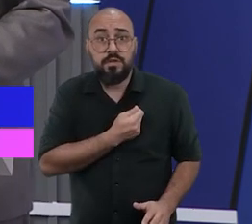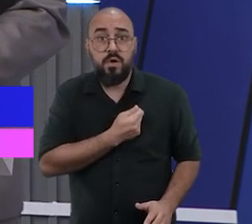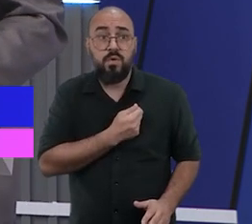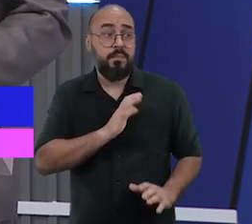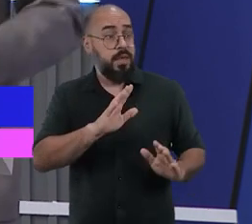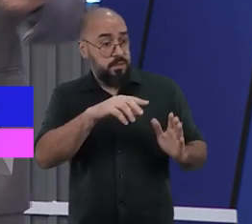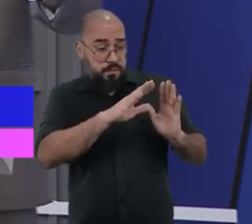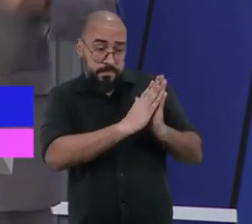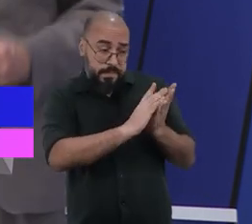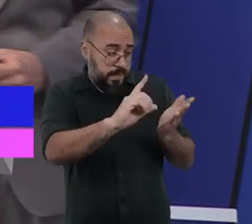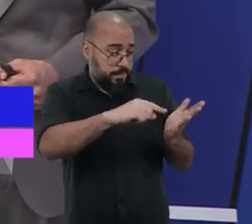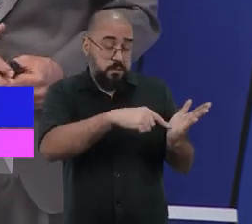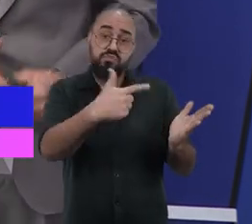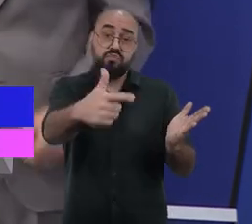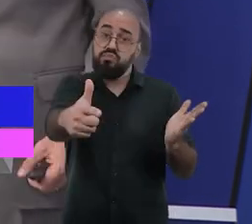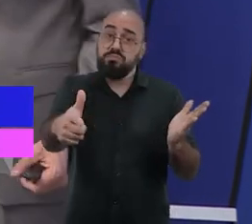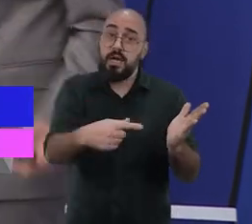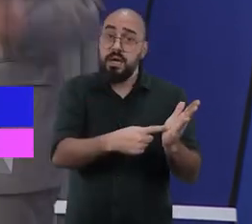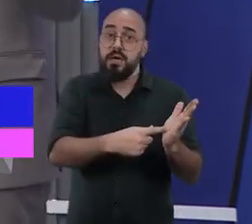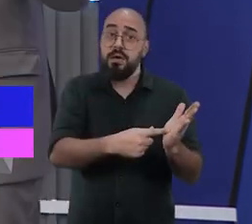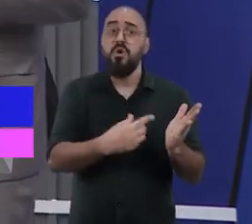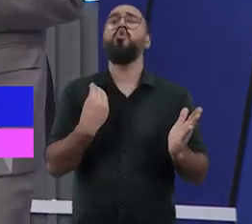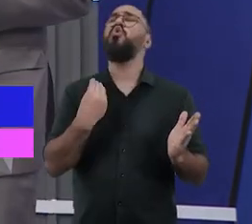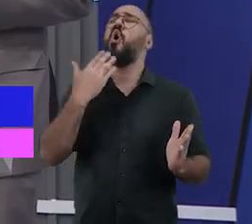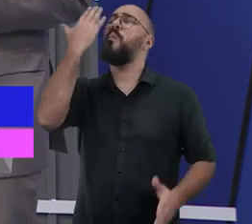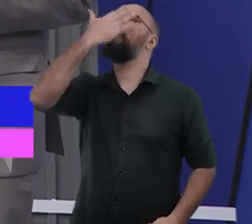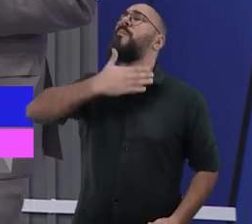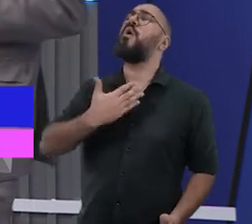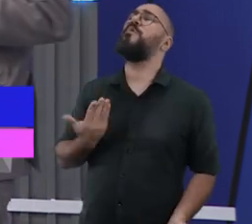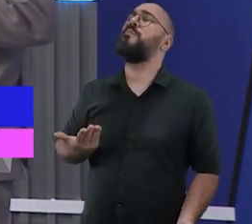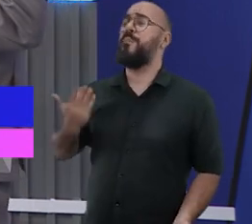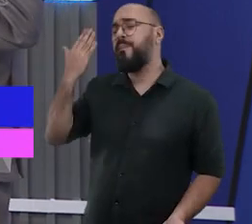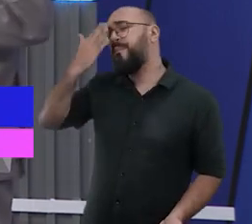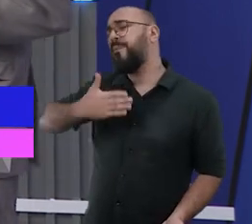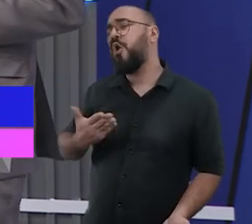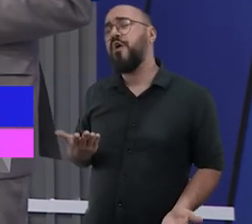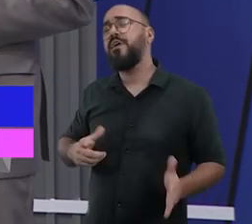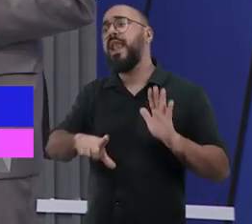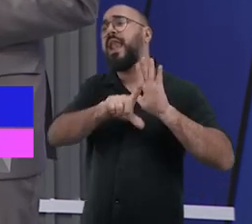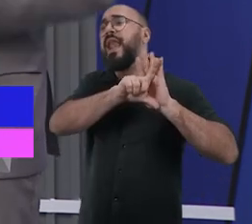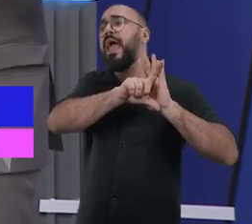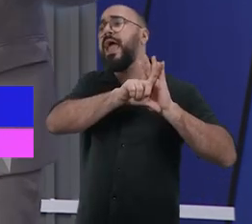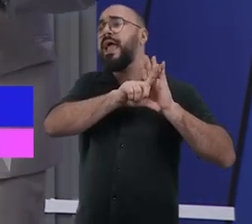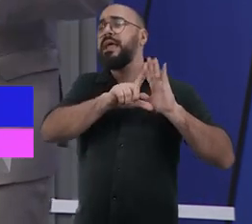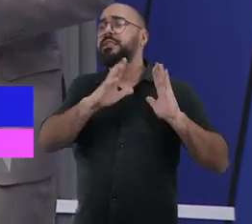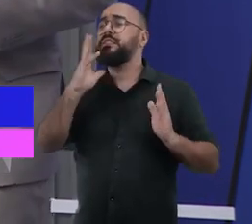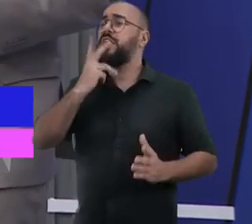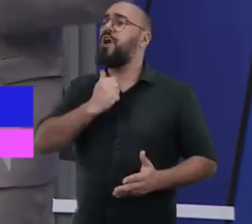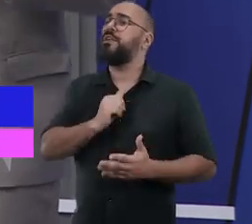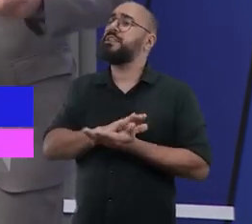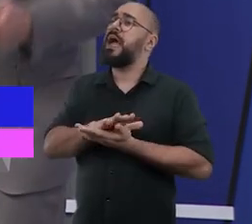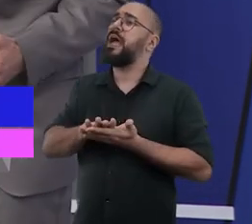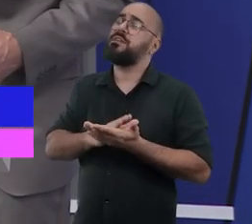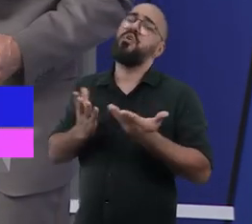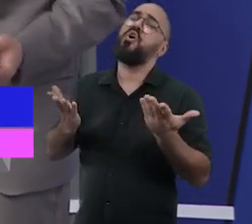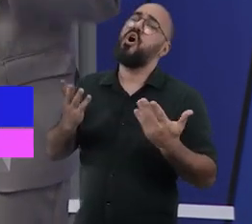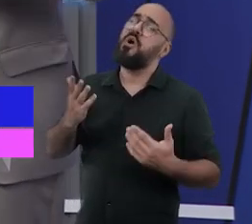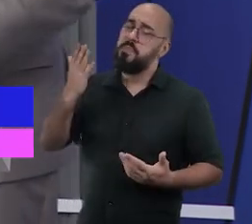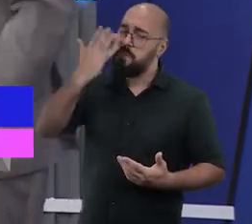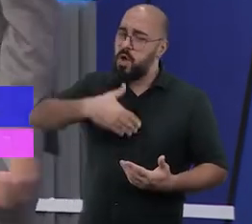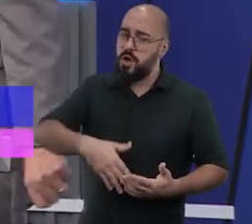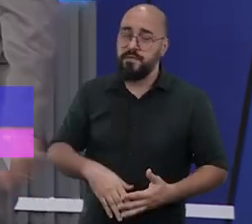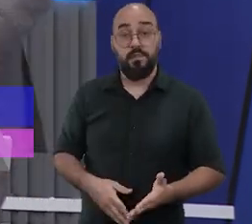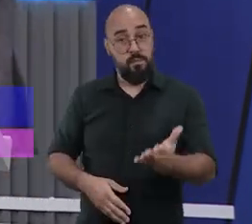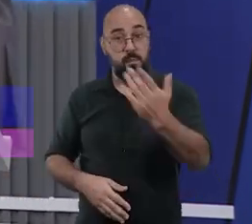Novo Testamento. E como é que eu posso provar isso? Como é que eu posso provar de que a lei nunca salvou? Pela Bíblia, pelo texto sagrado.